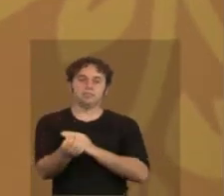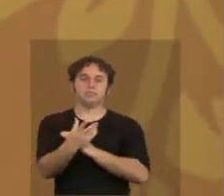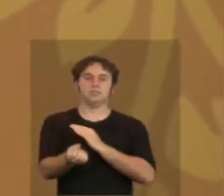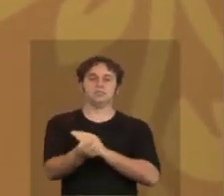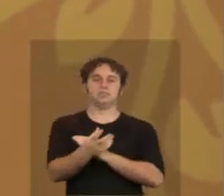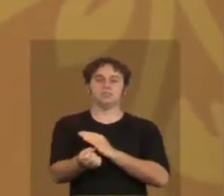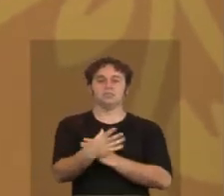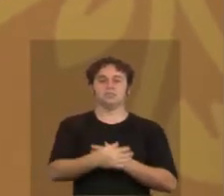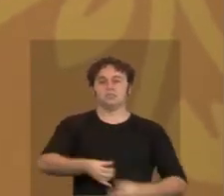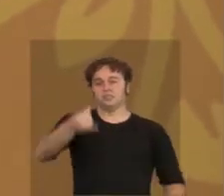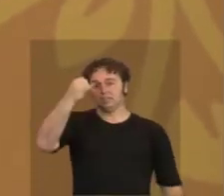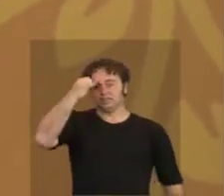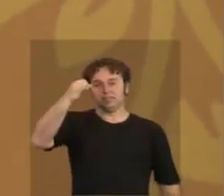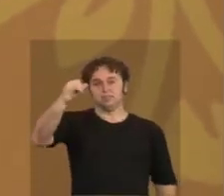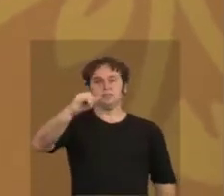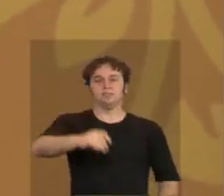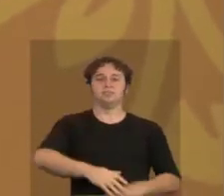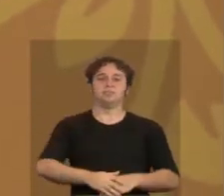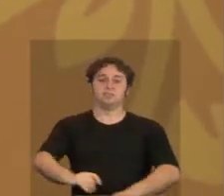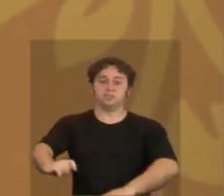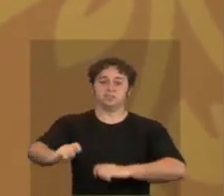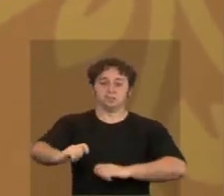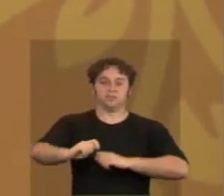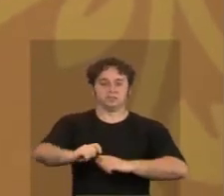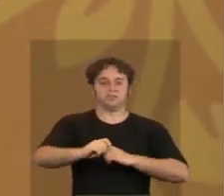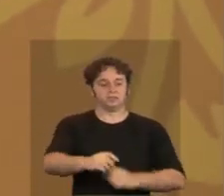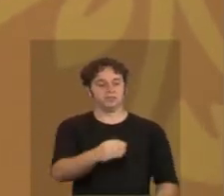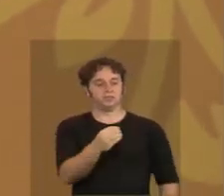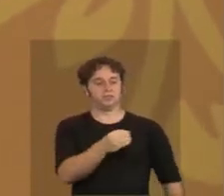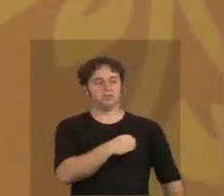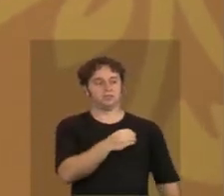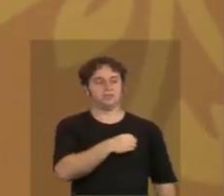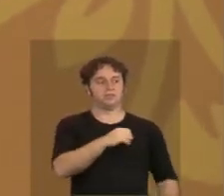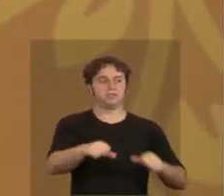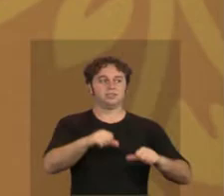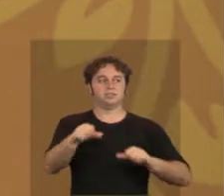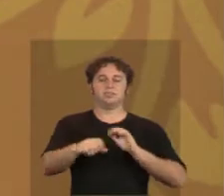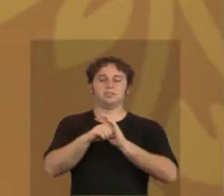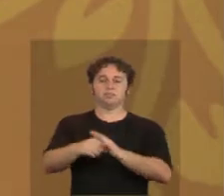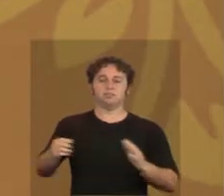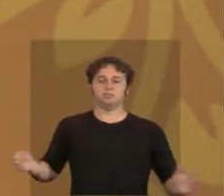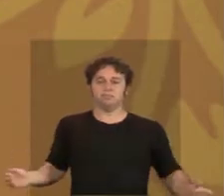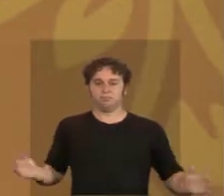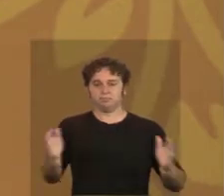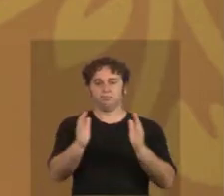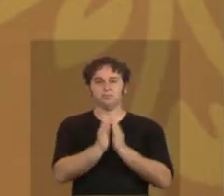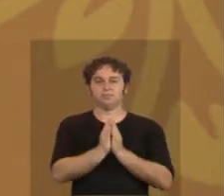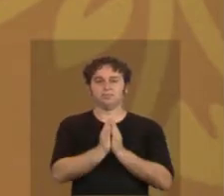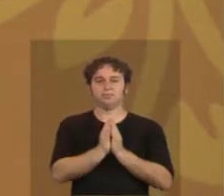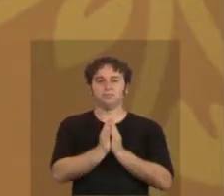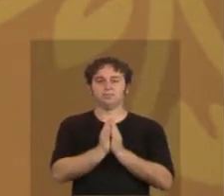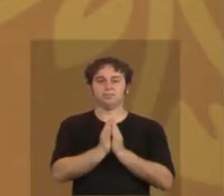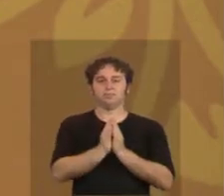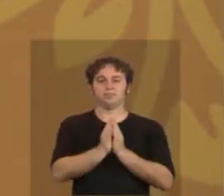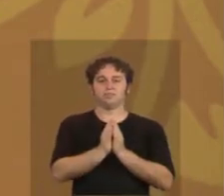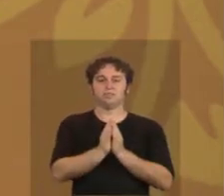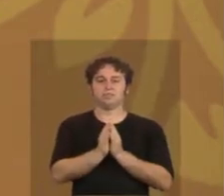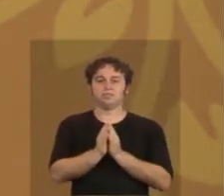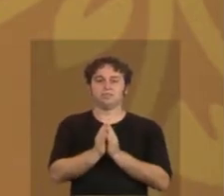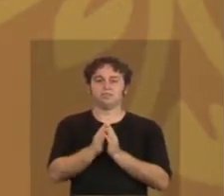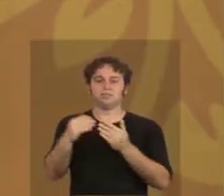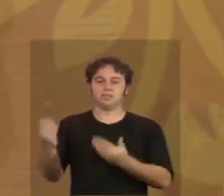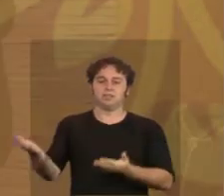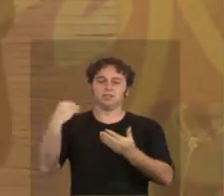nós perdoamos a quem nos tem ofendido. E não nos deixeis cair em tentação, mas livrai-nos do mal.